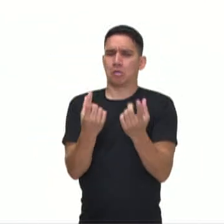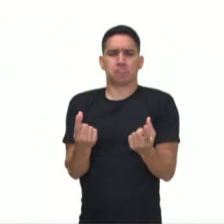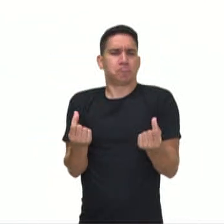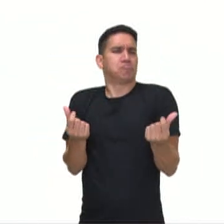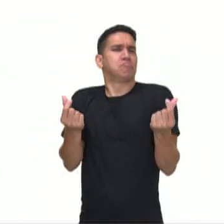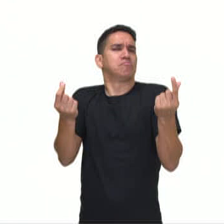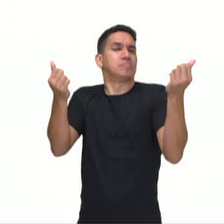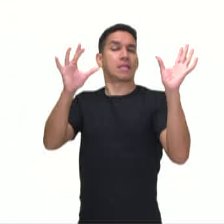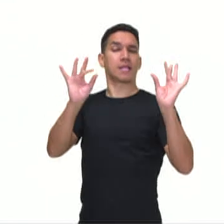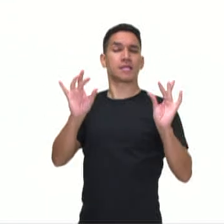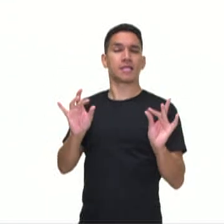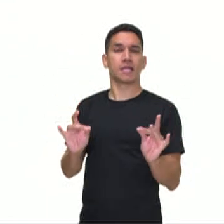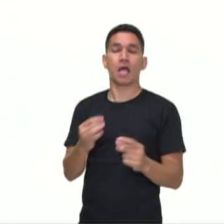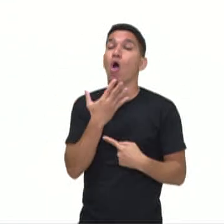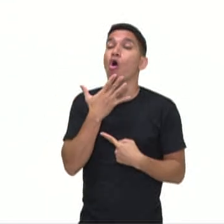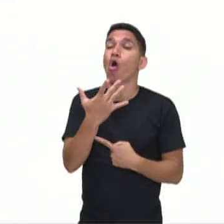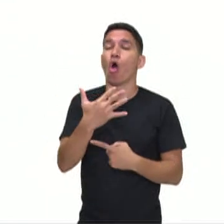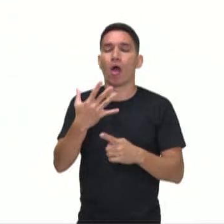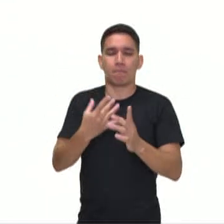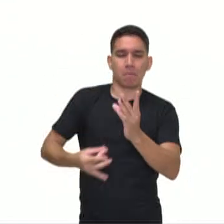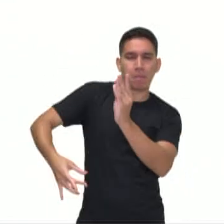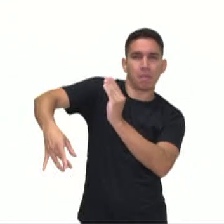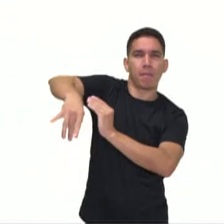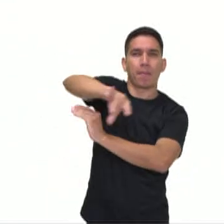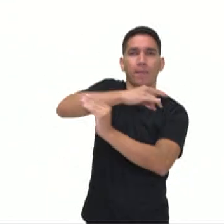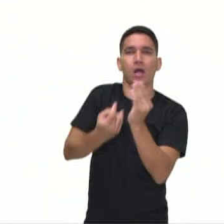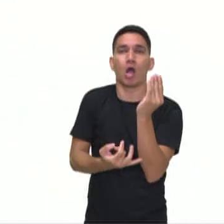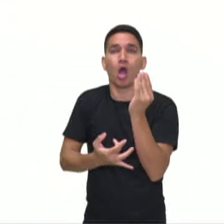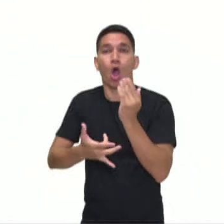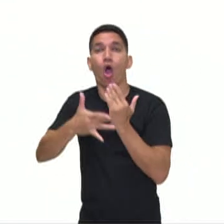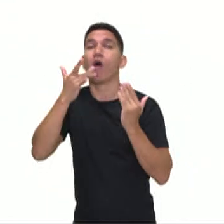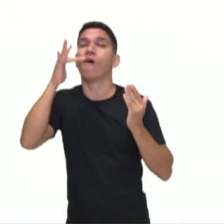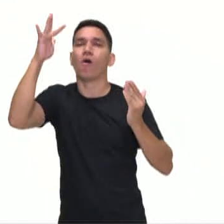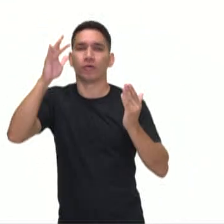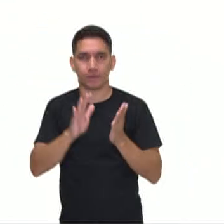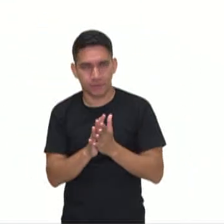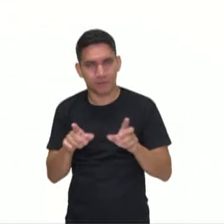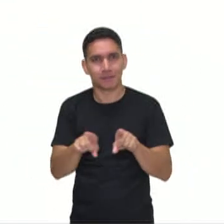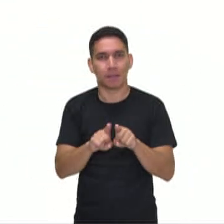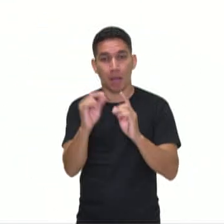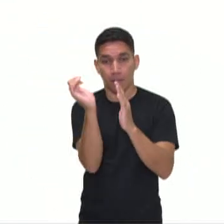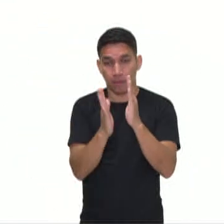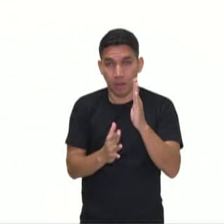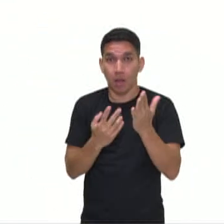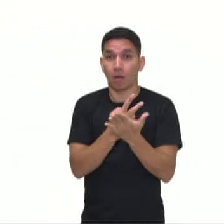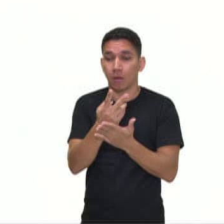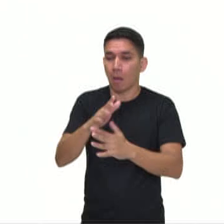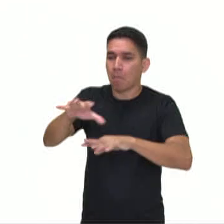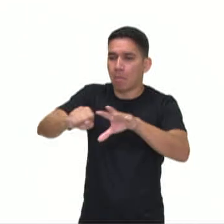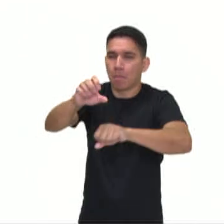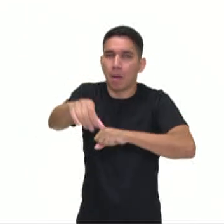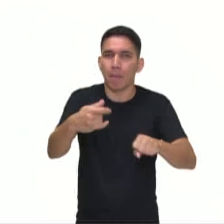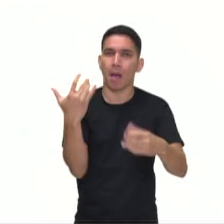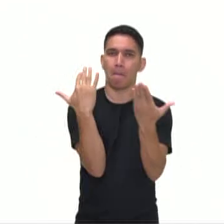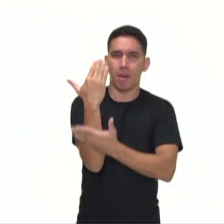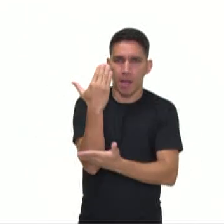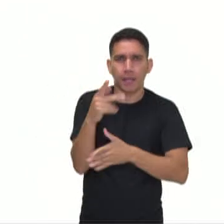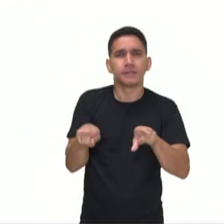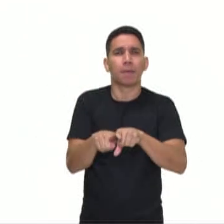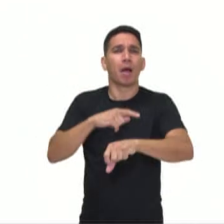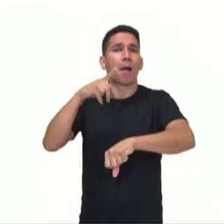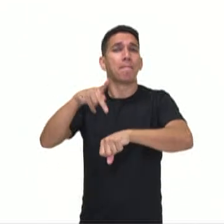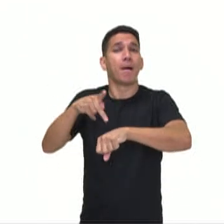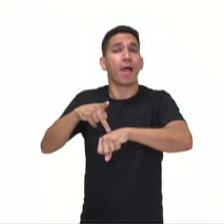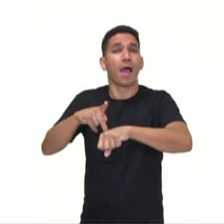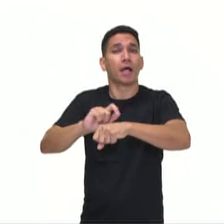é rica em detalhes, cores e ornamentos em ouro. O Barroco Mineiro explorou os materiais típicos da região, como o cedro, a pedra-sabão, criando